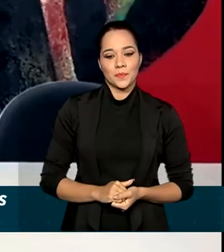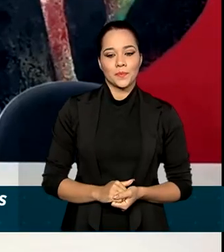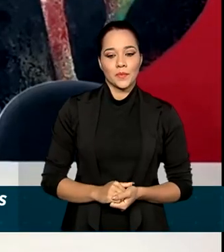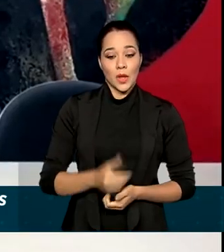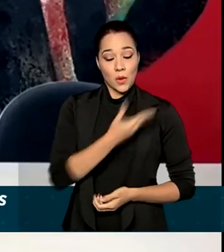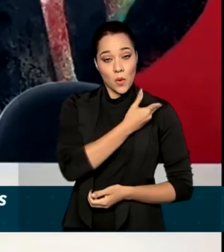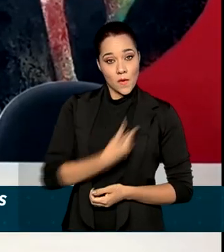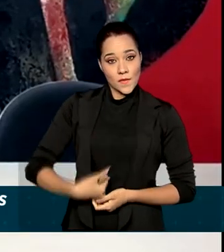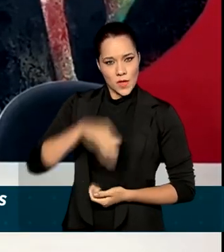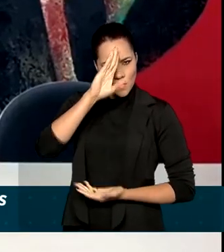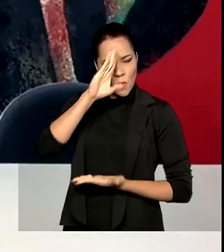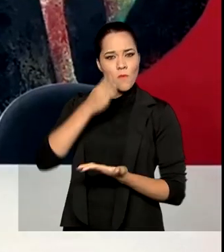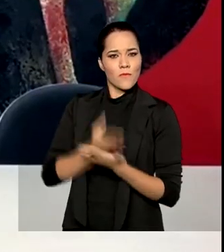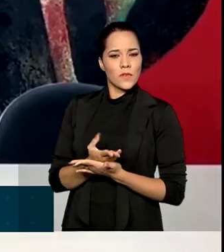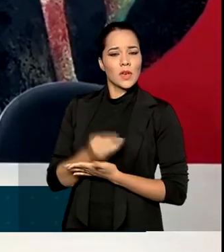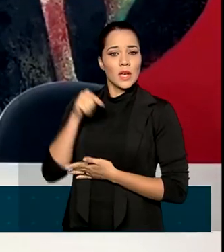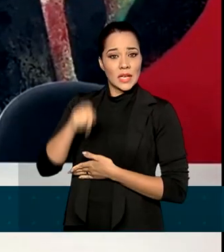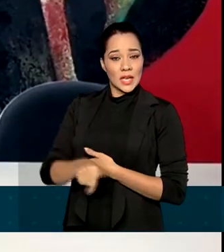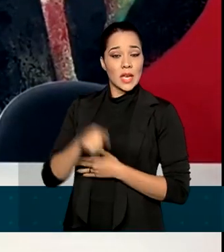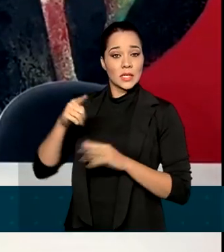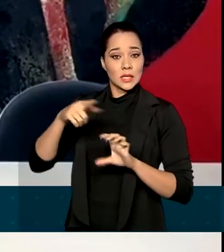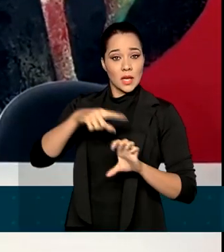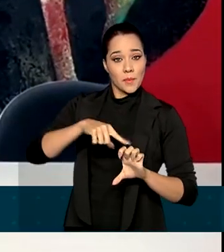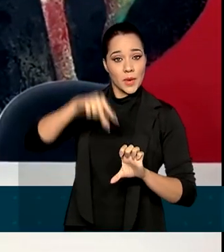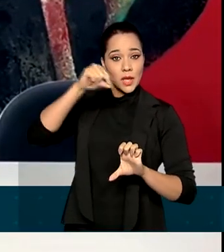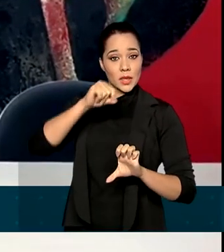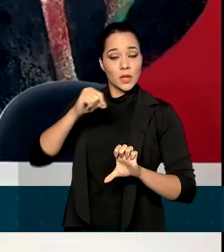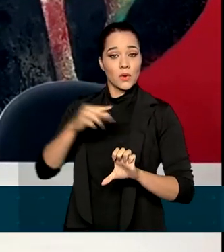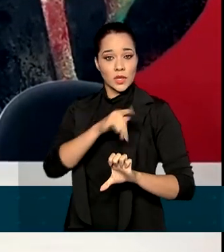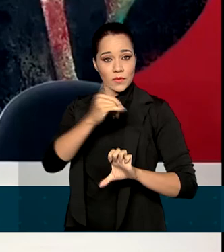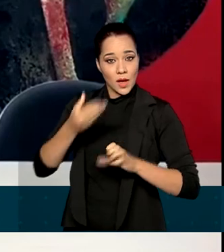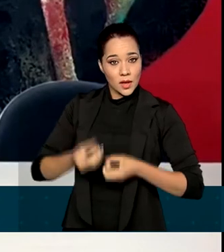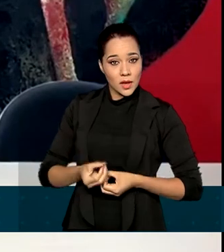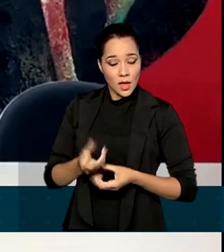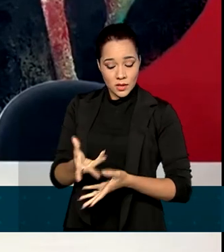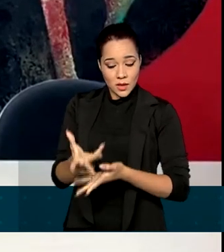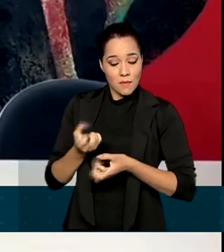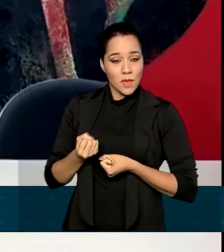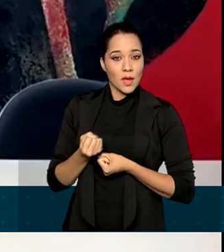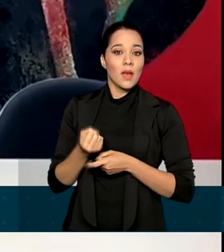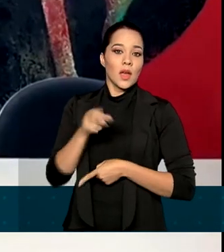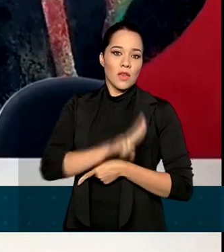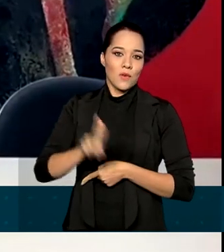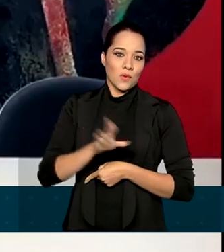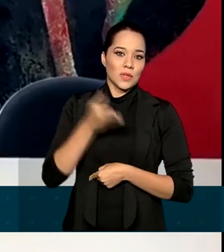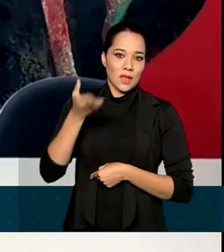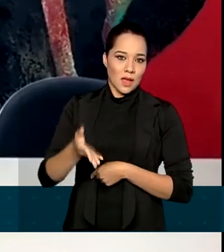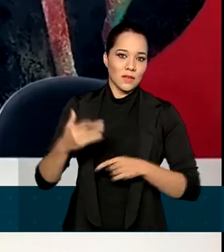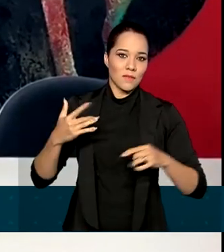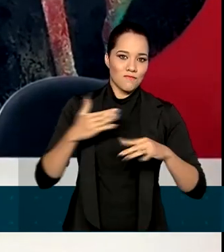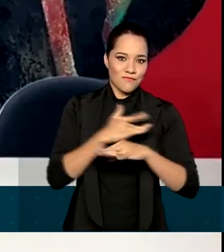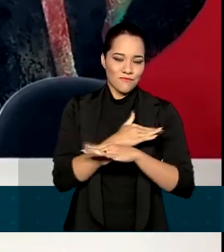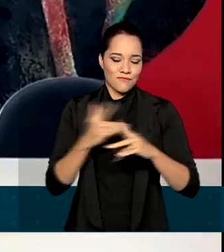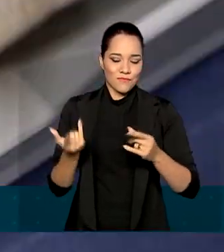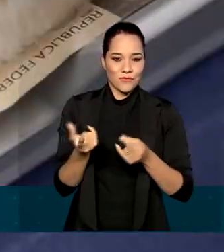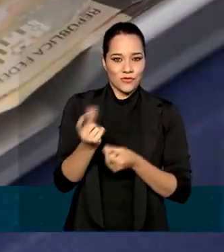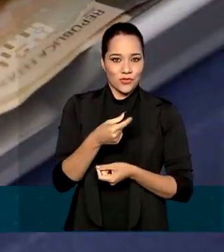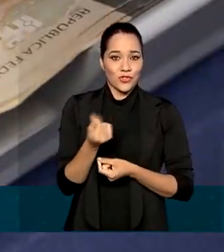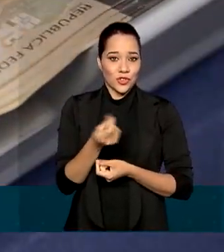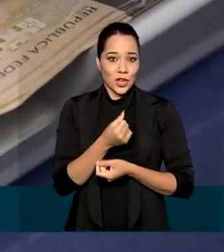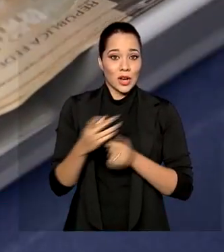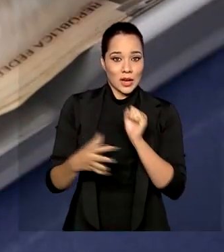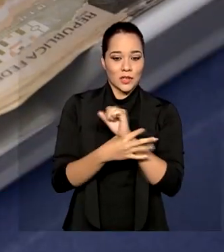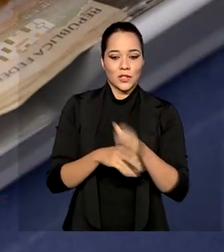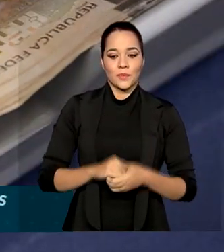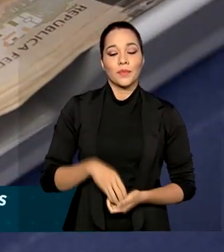governo confia que esses pequenos empreendedores vão receber e utiliza esse fluxo financeiro como garantia. No